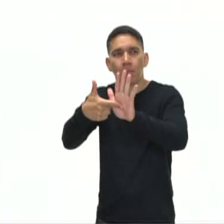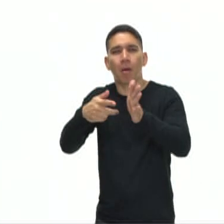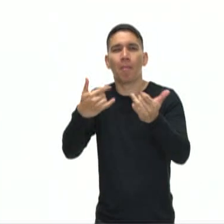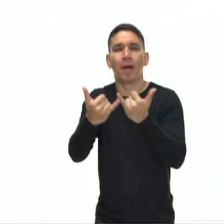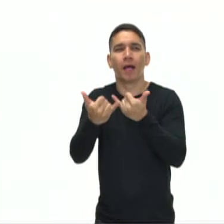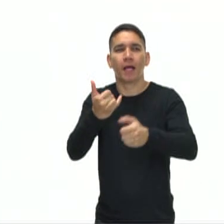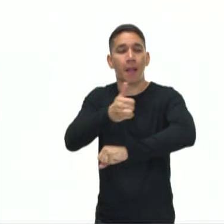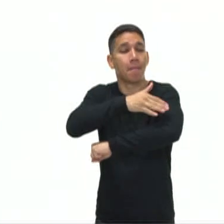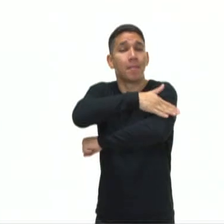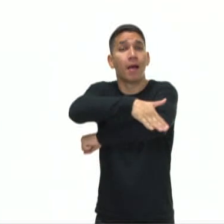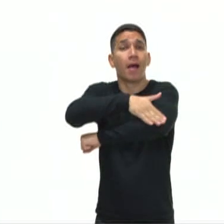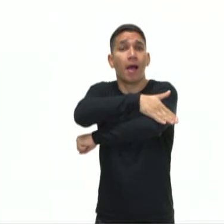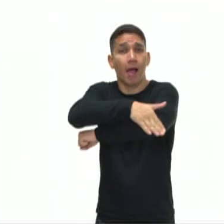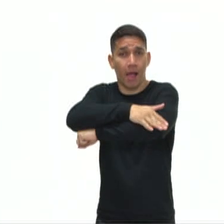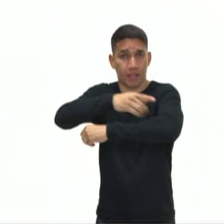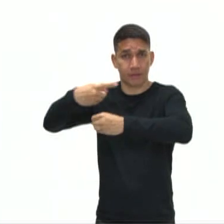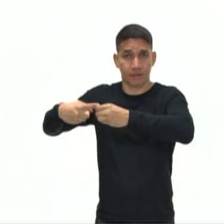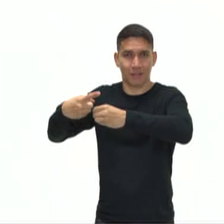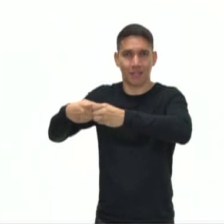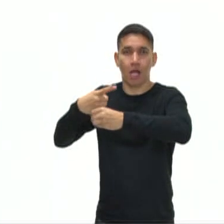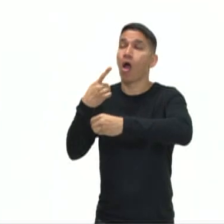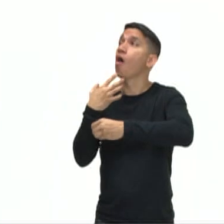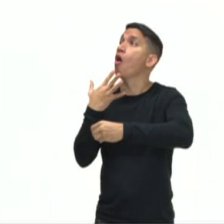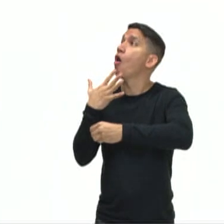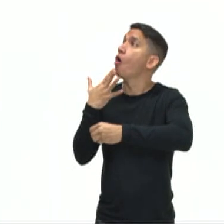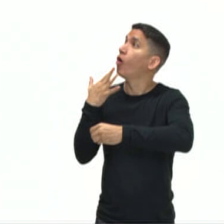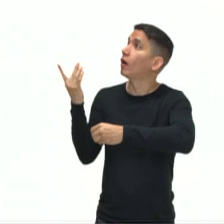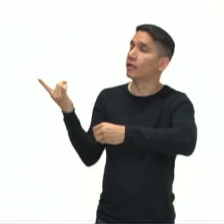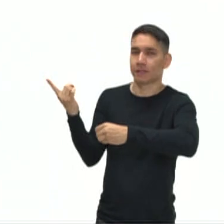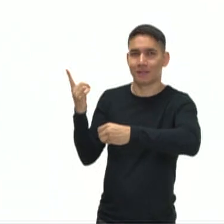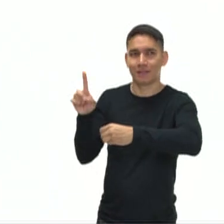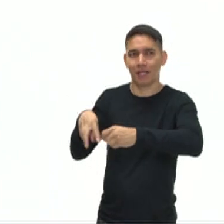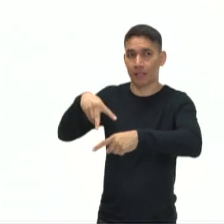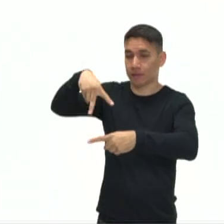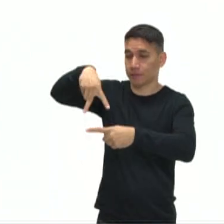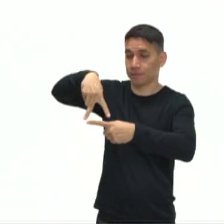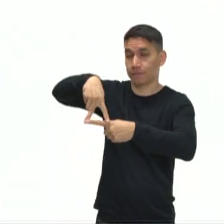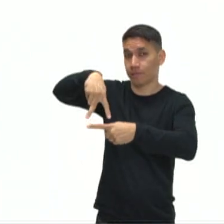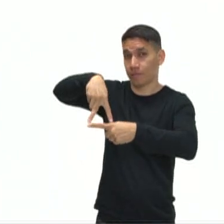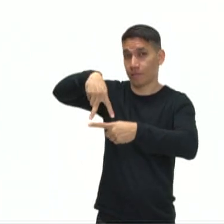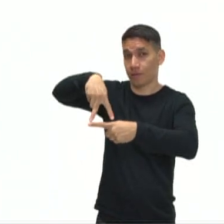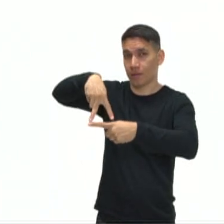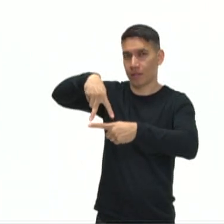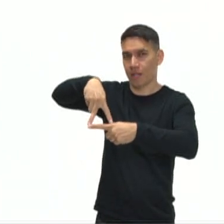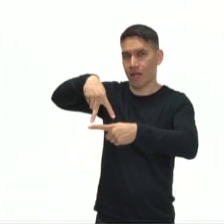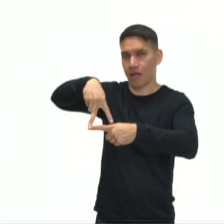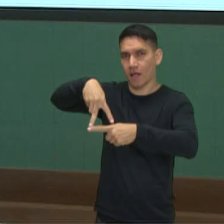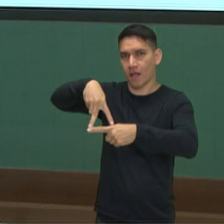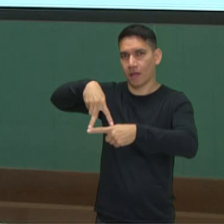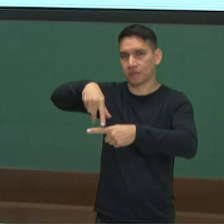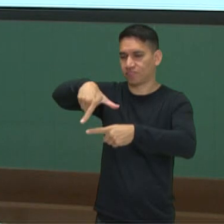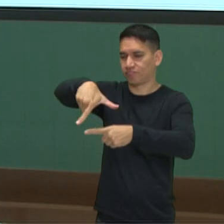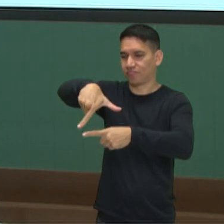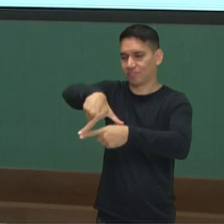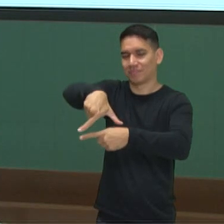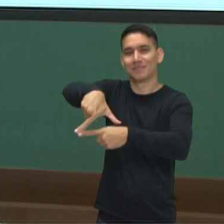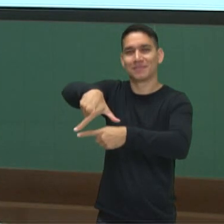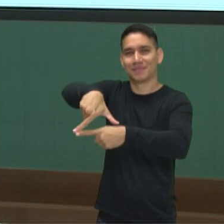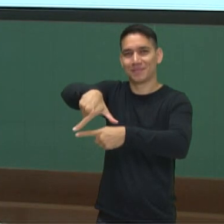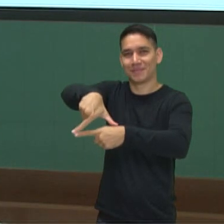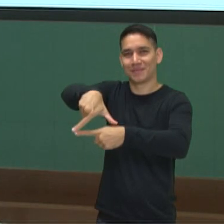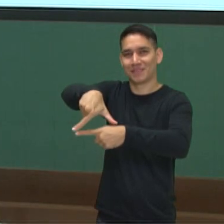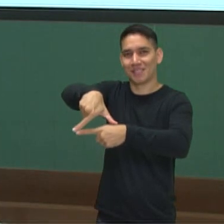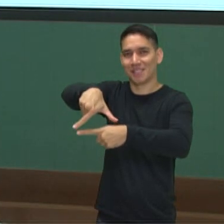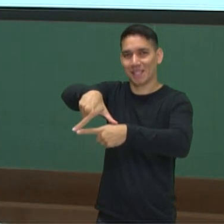de uma cidade e a parte colorida, a parte triangular aqui em verde, está sobre